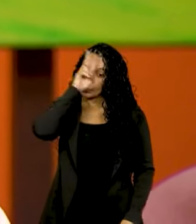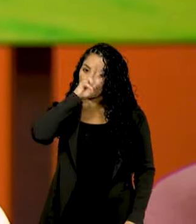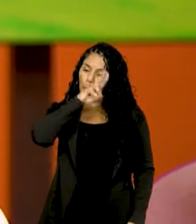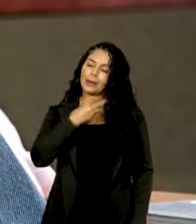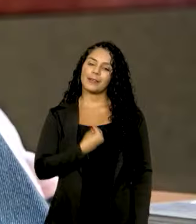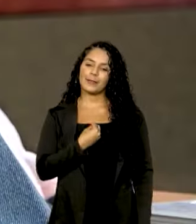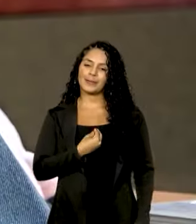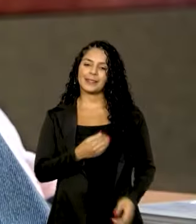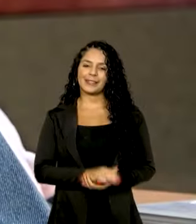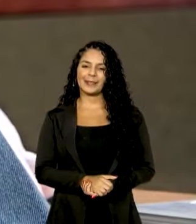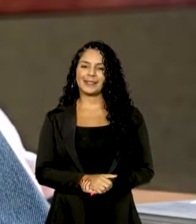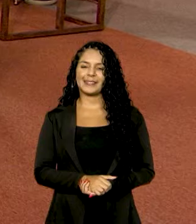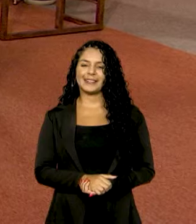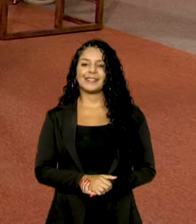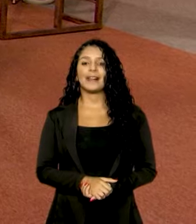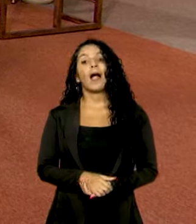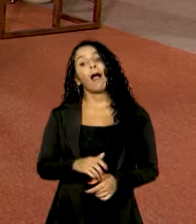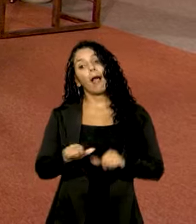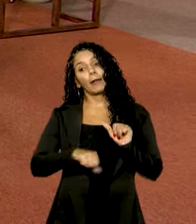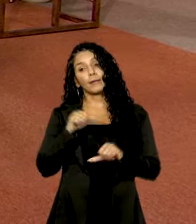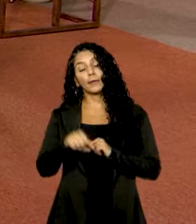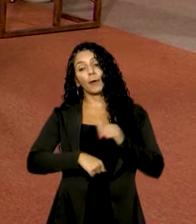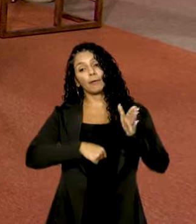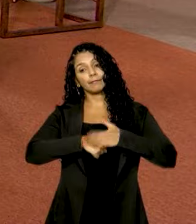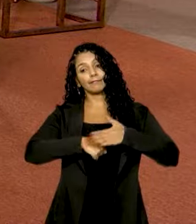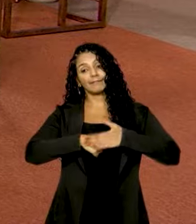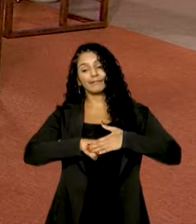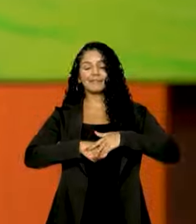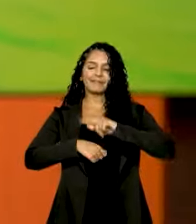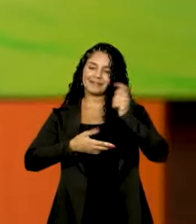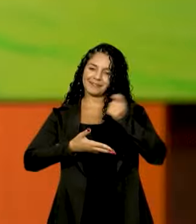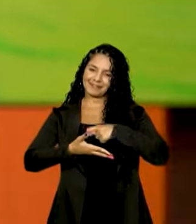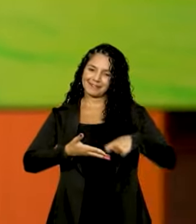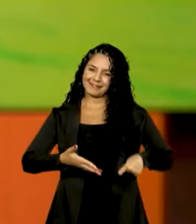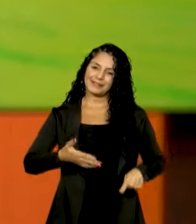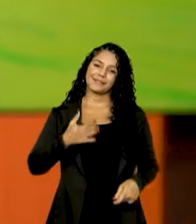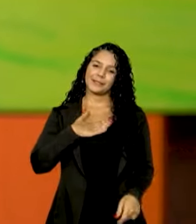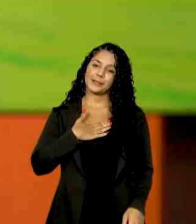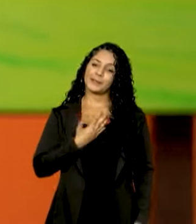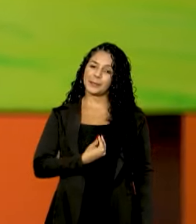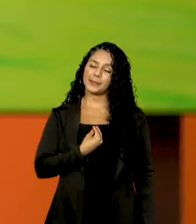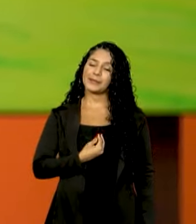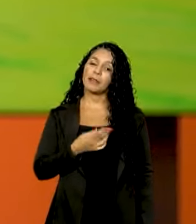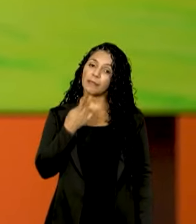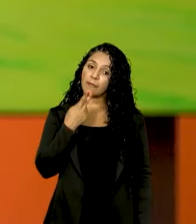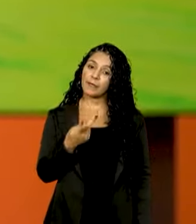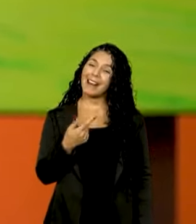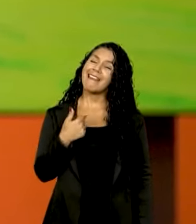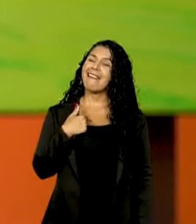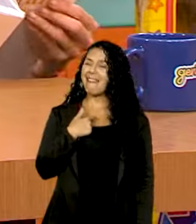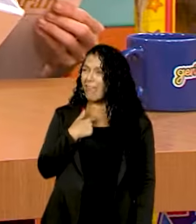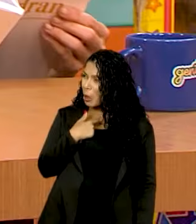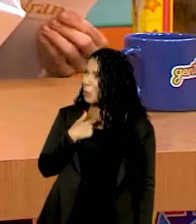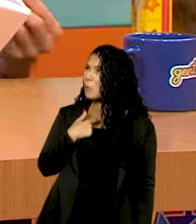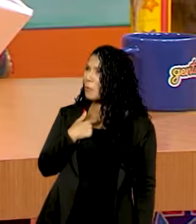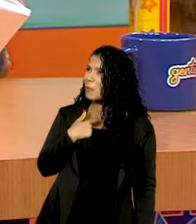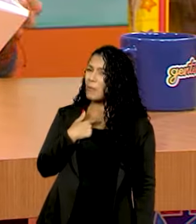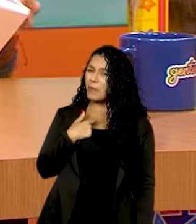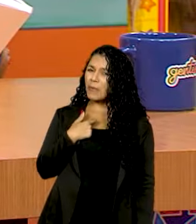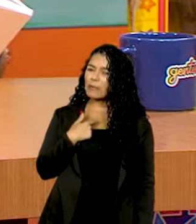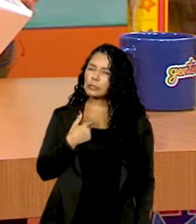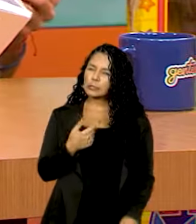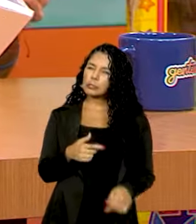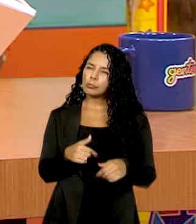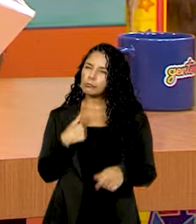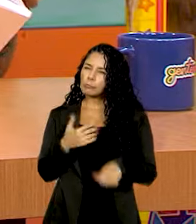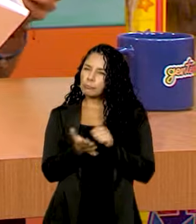biografia. É uma autobiografia. É uma autobiografia, exatamente. Aí eu falei, eu? Você me paga,